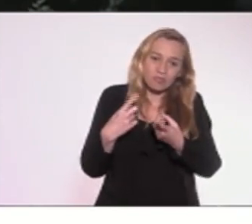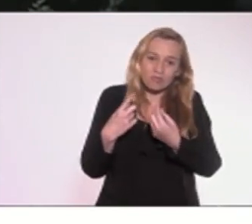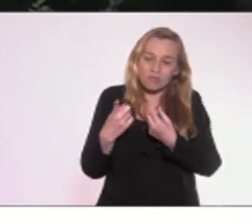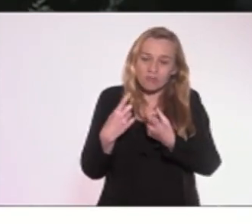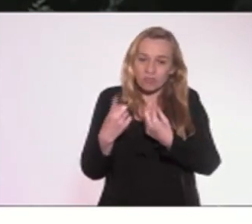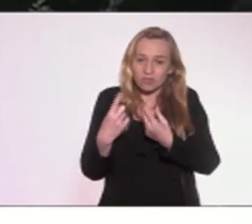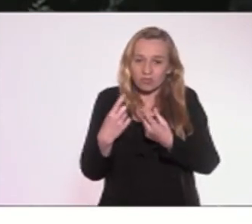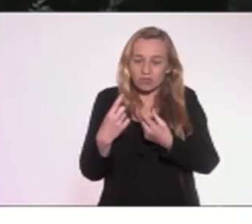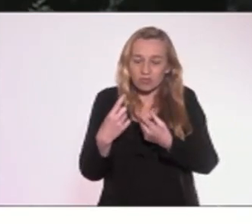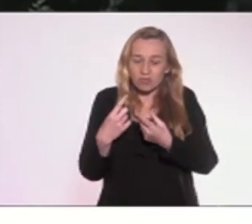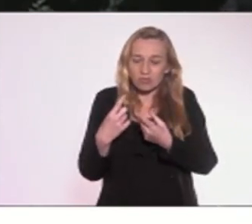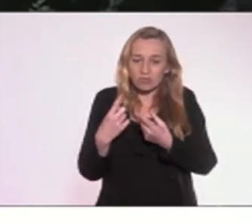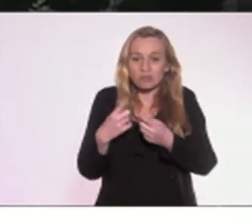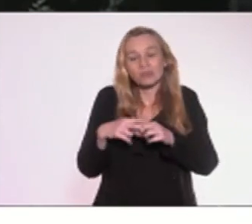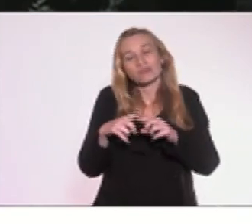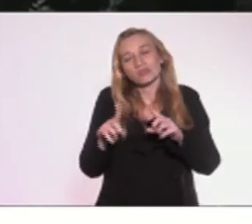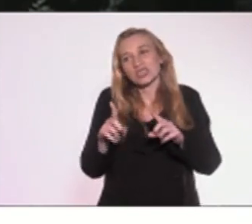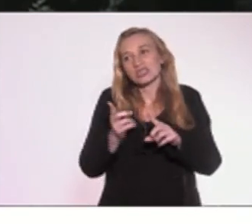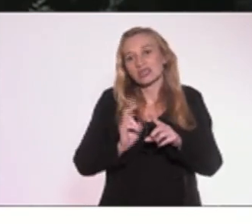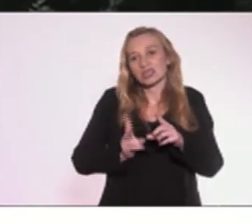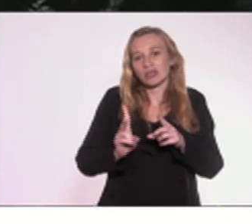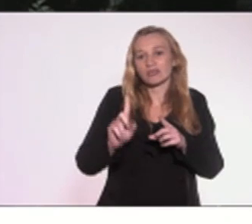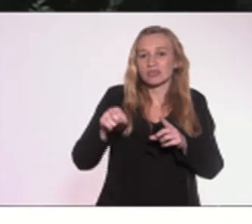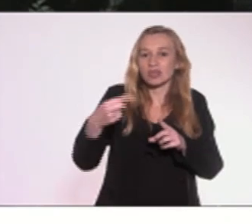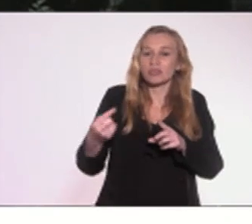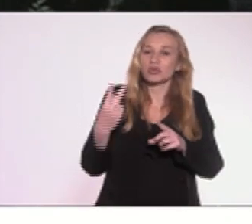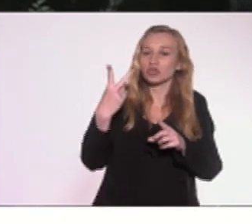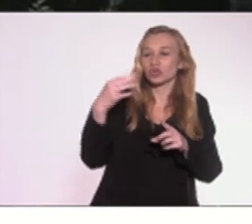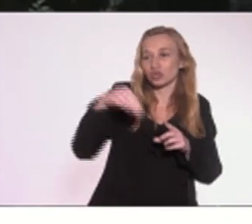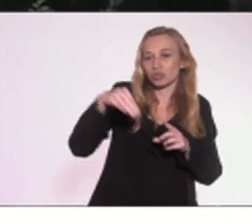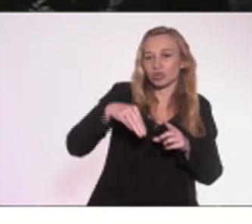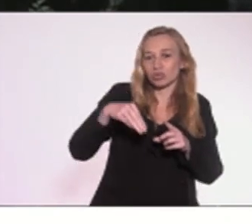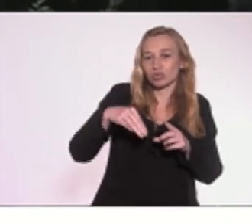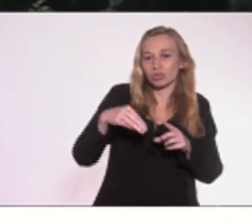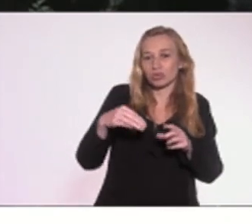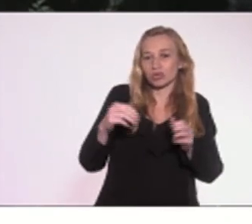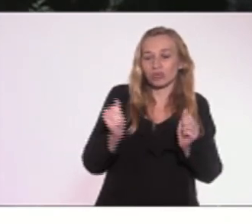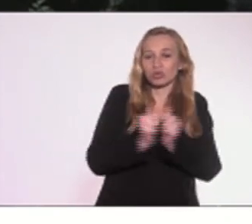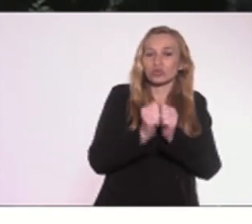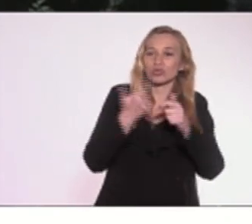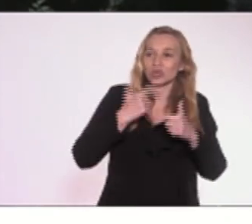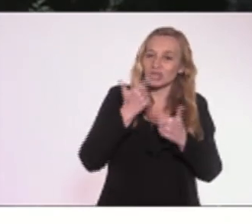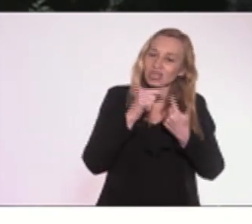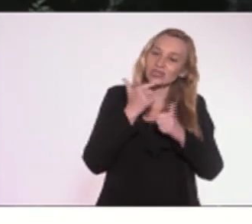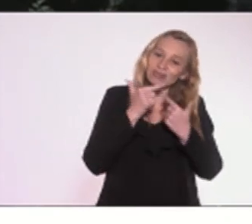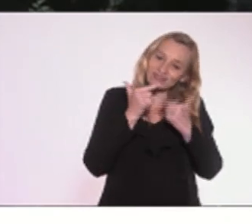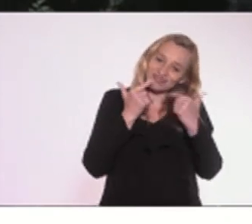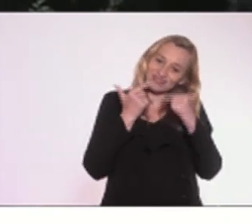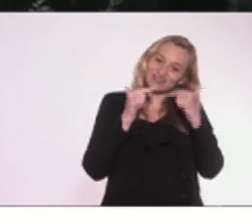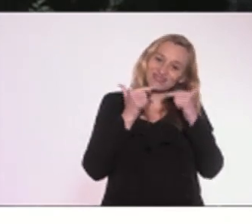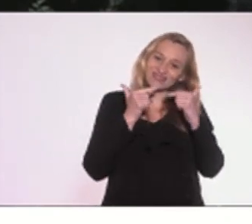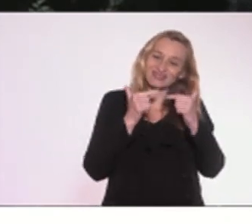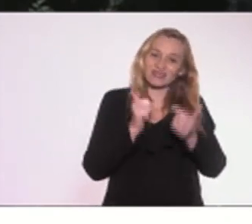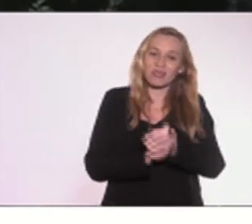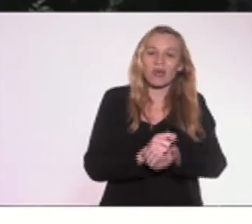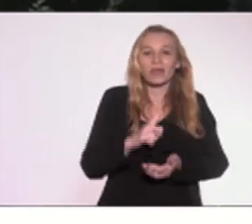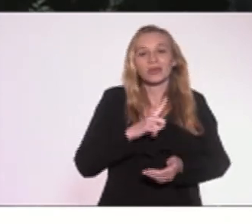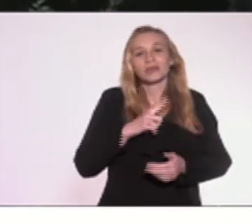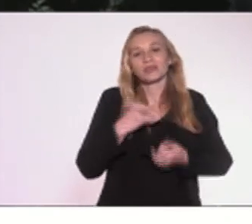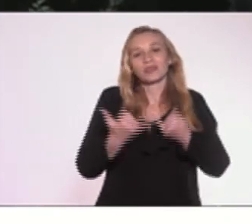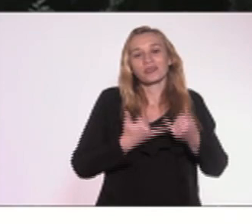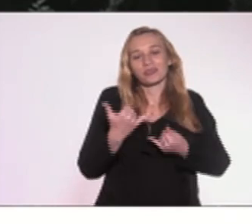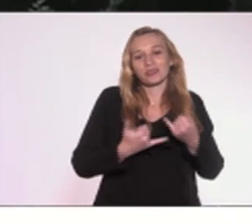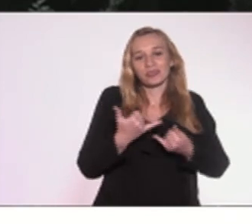veemência, com muita veemência, mas sempre depois de 2 minutos estamos rindo. Eu e o Marcos, a gente tem uma